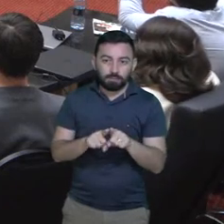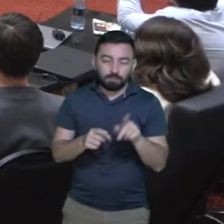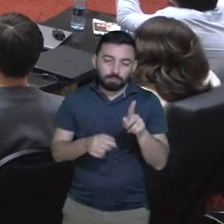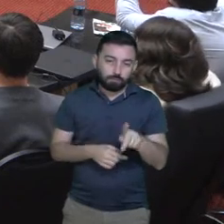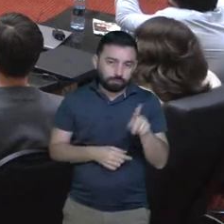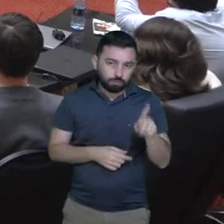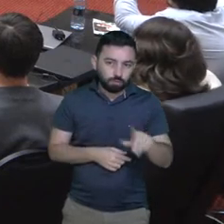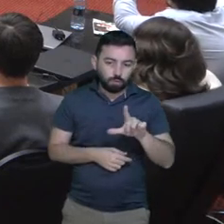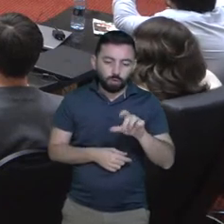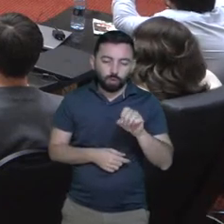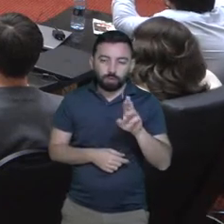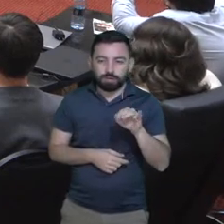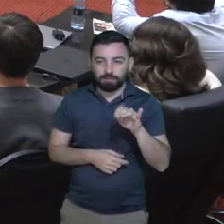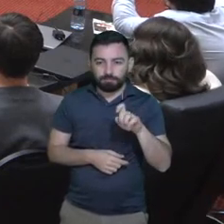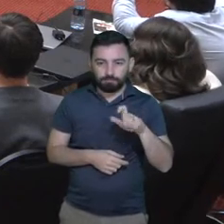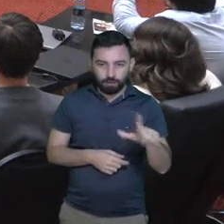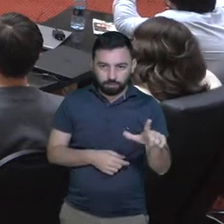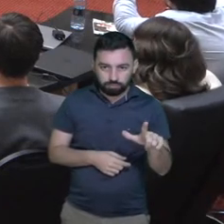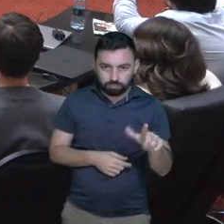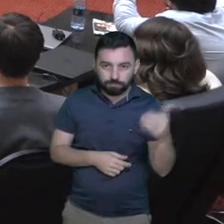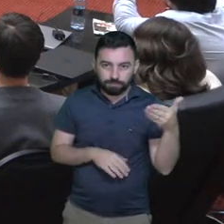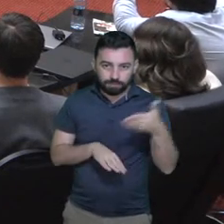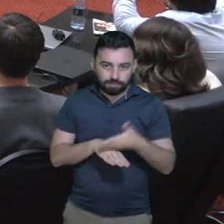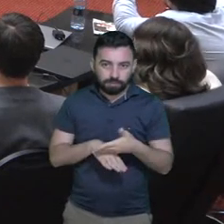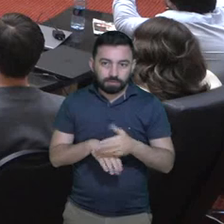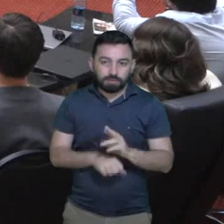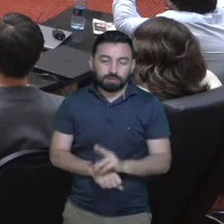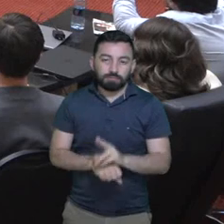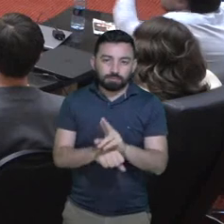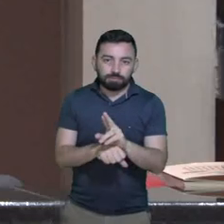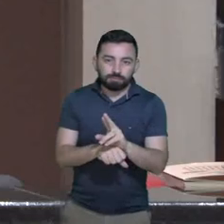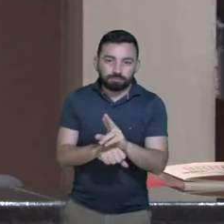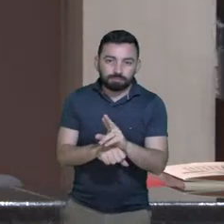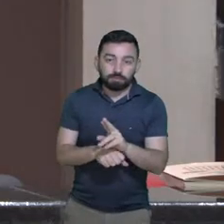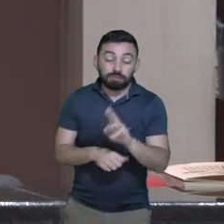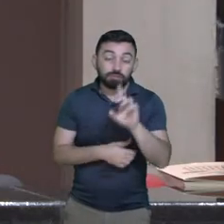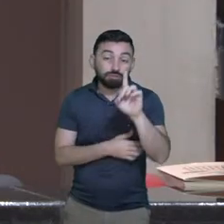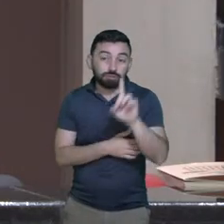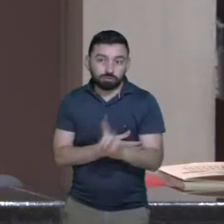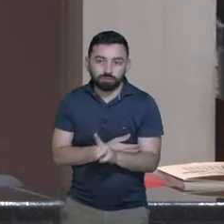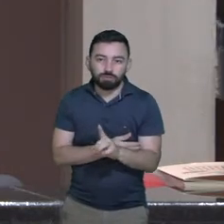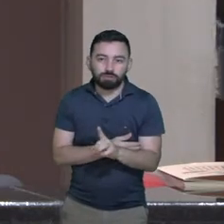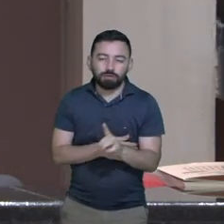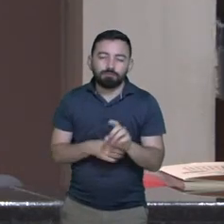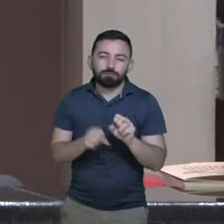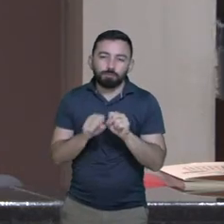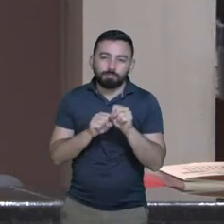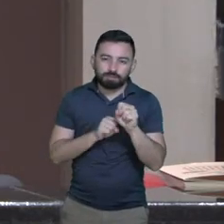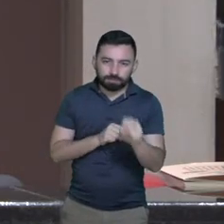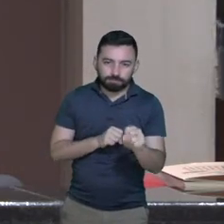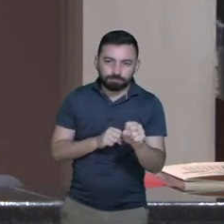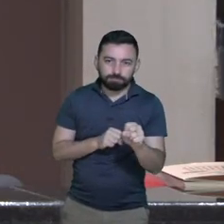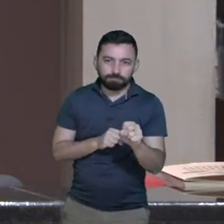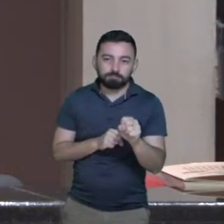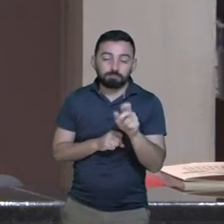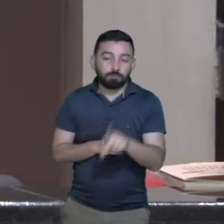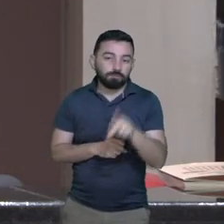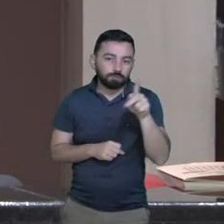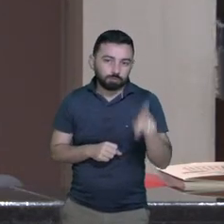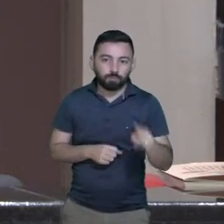lour que vem aqui representando a diretoria de Formação docente e